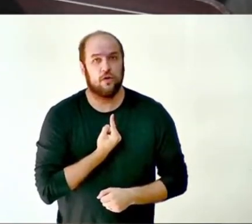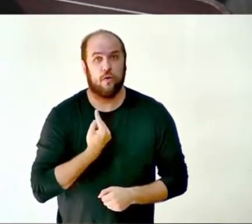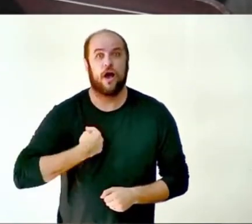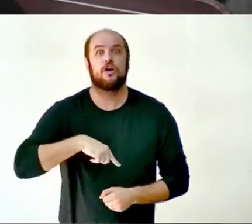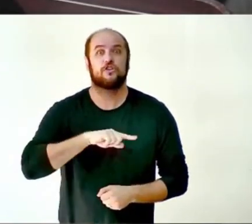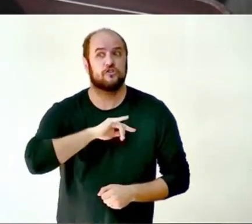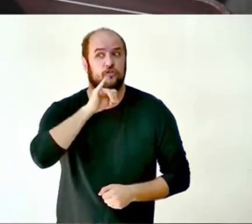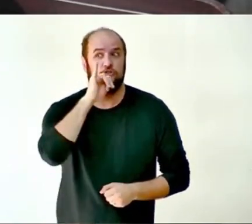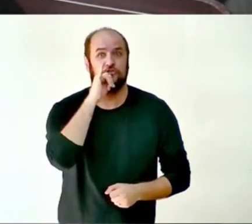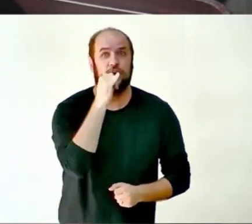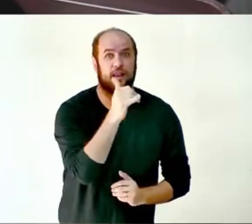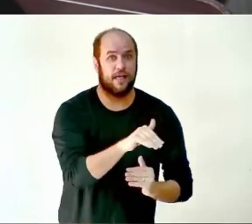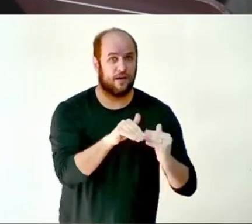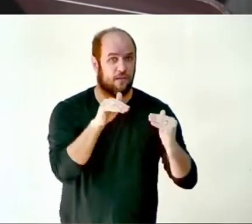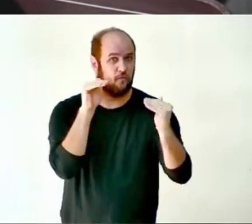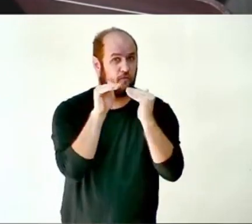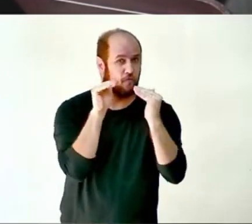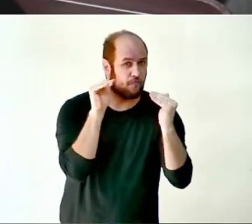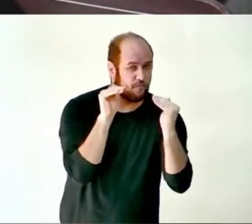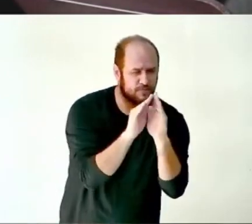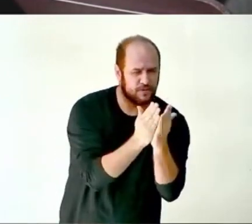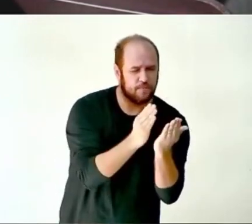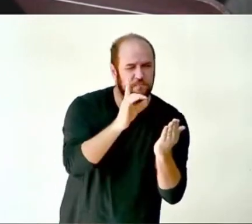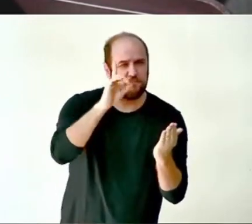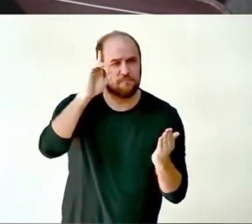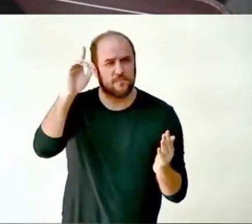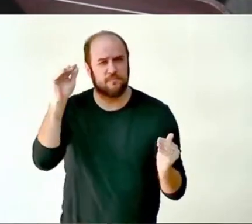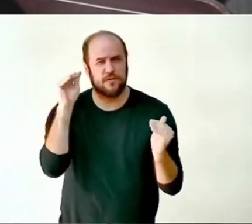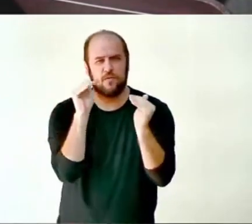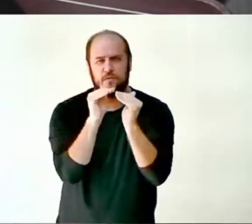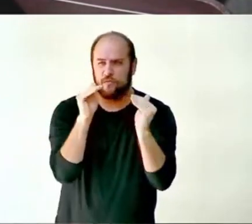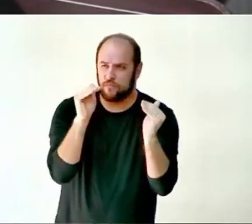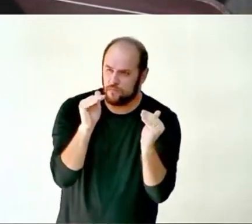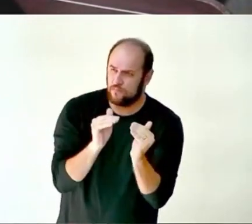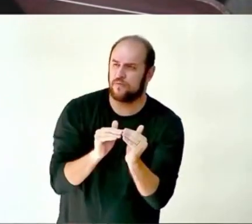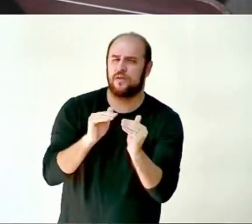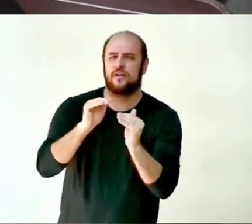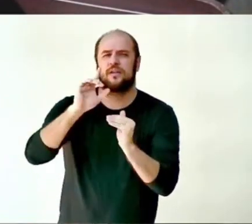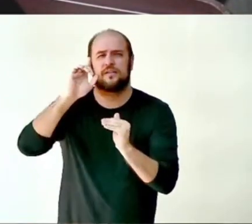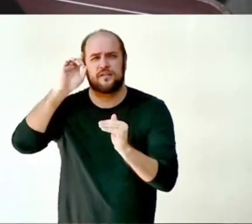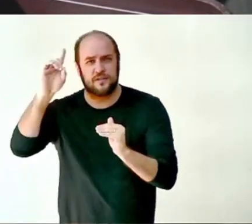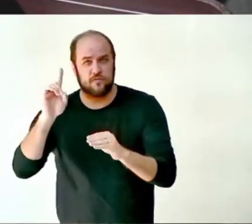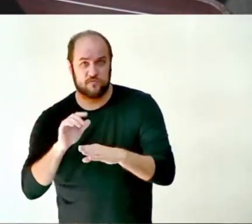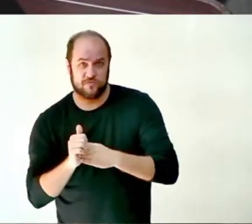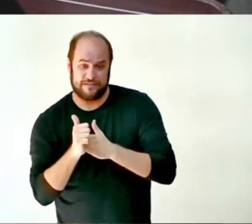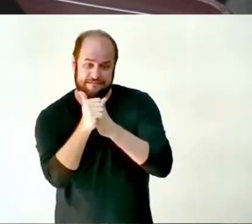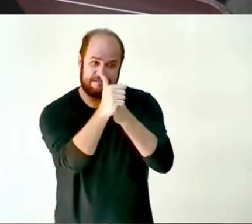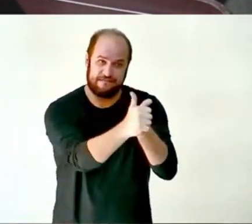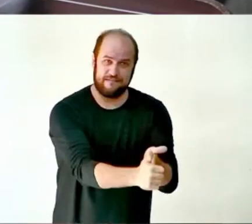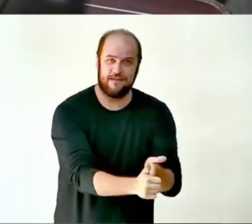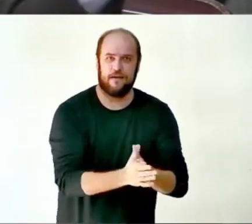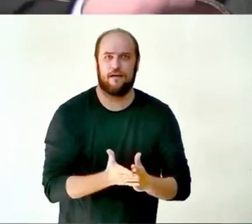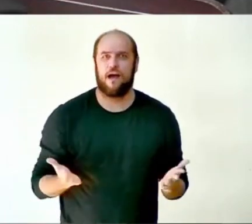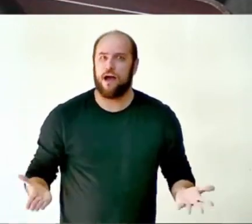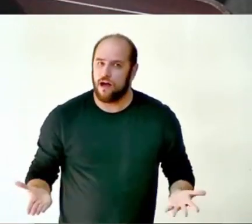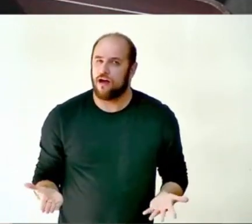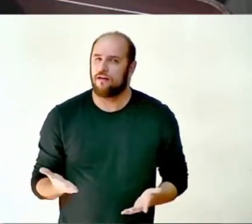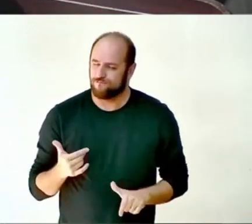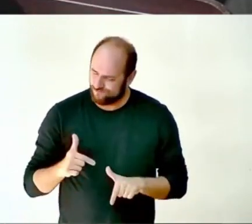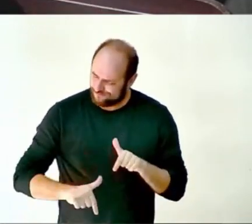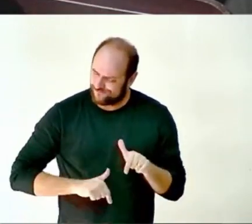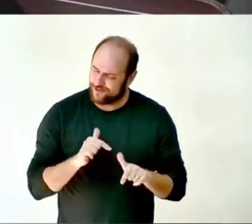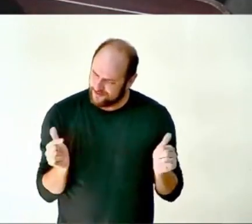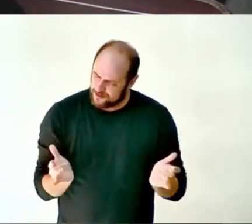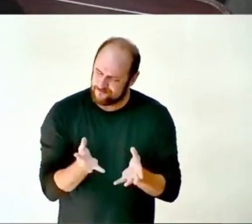os oráculos de Deus, falamos de acordo e servimos de acordo com a regência de Deus. Olha, que trabalho glorioso